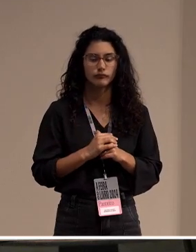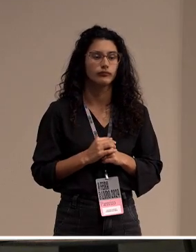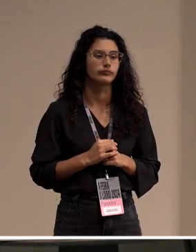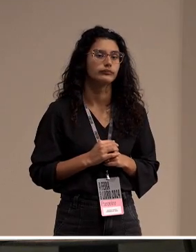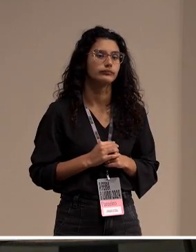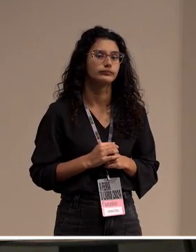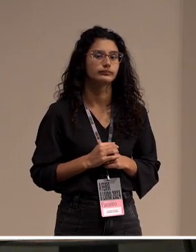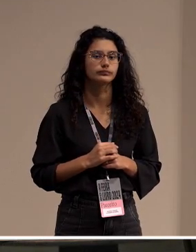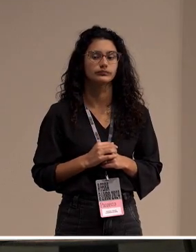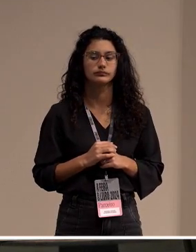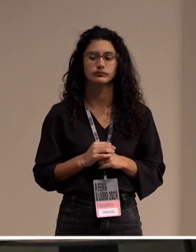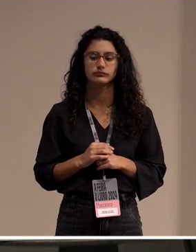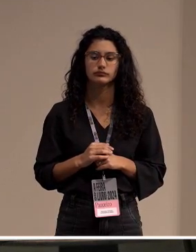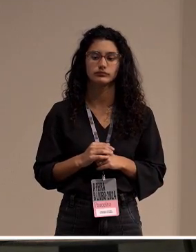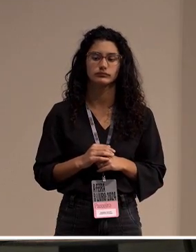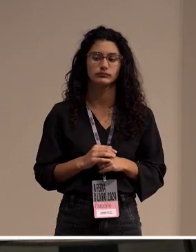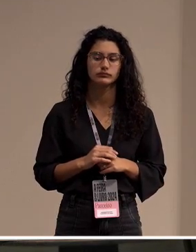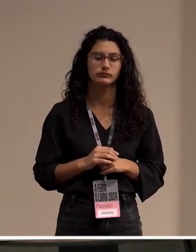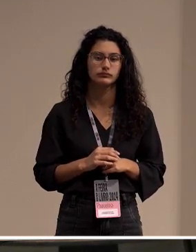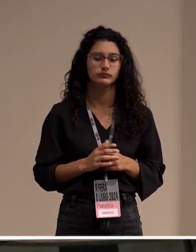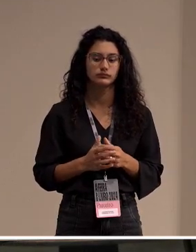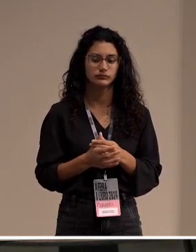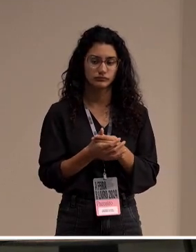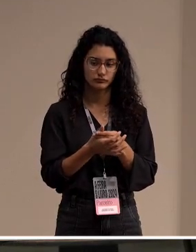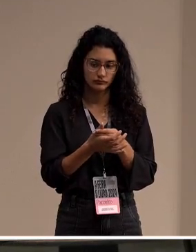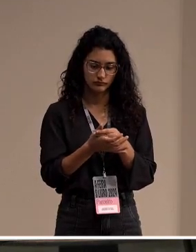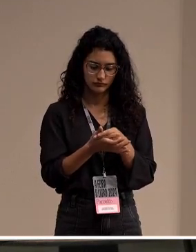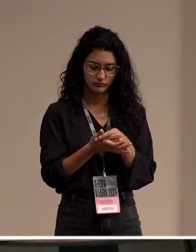Can Say It, Who Shouldn't, and Why.